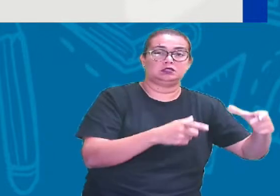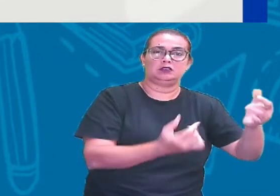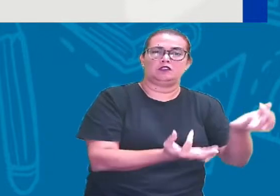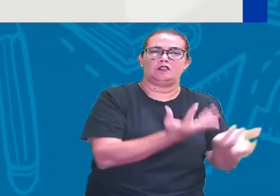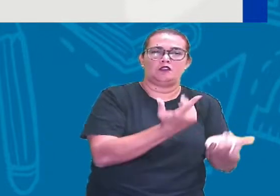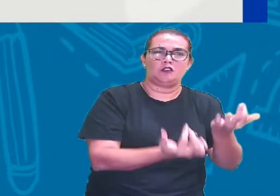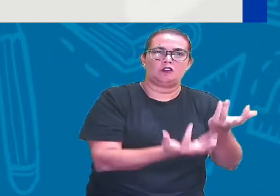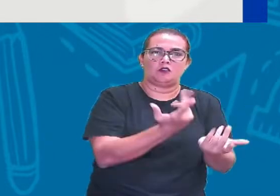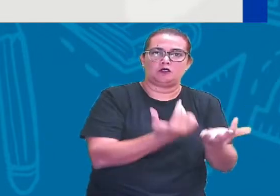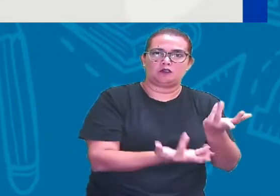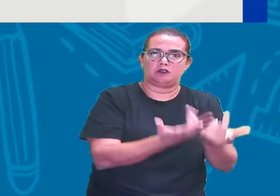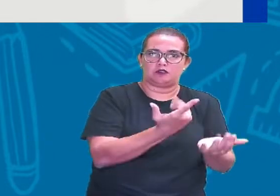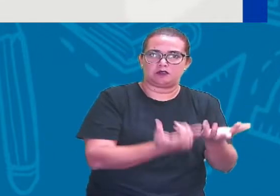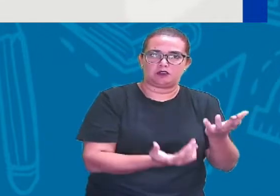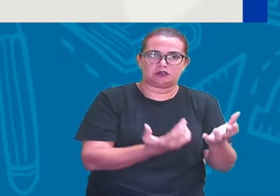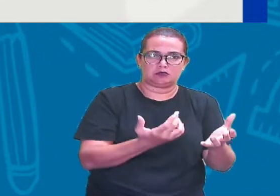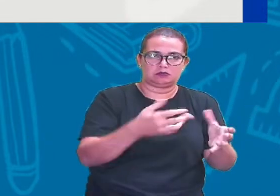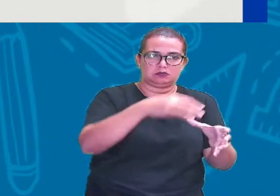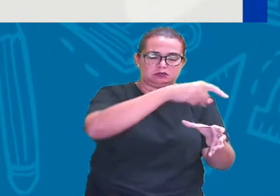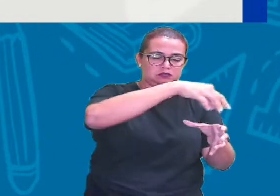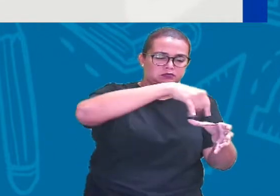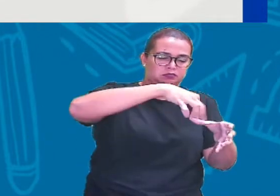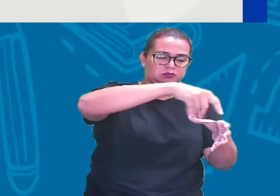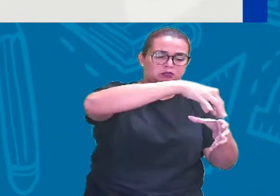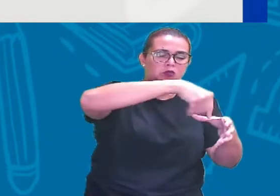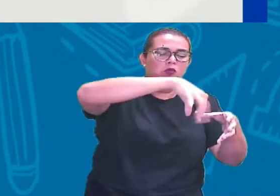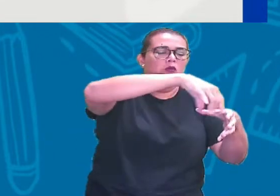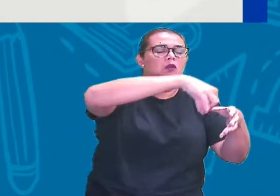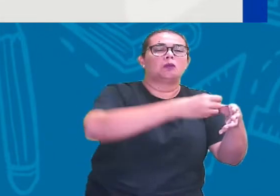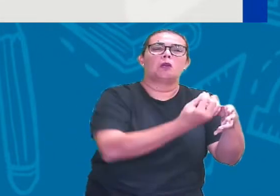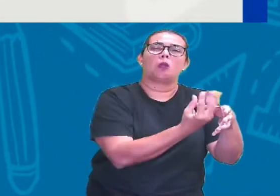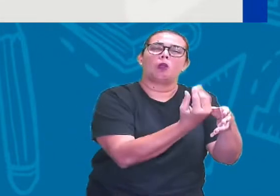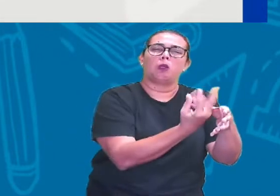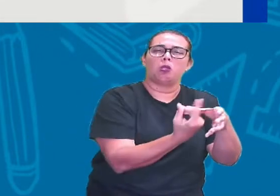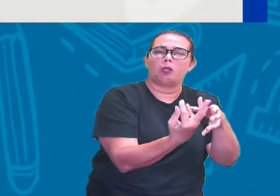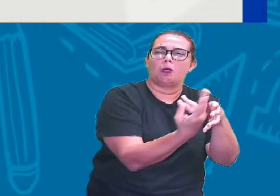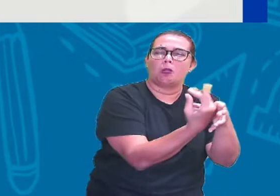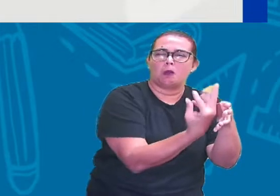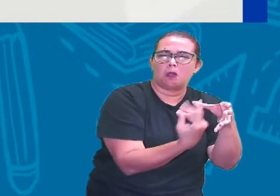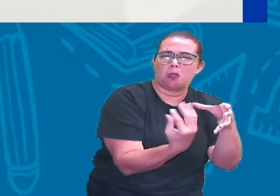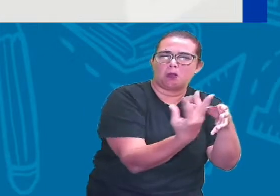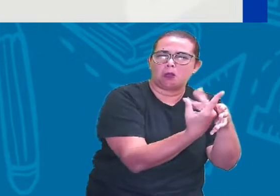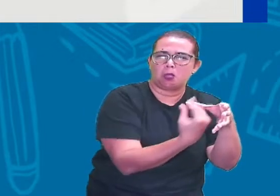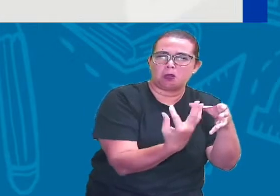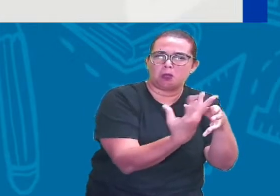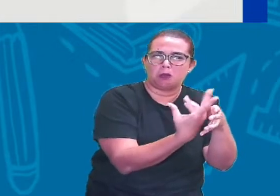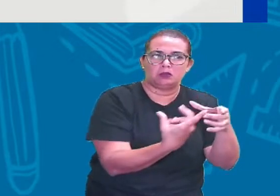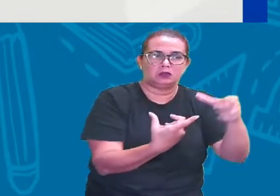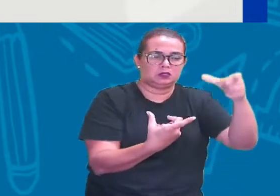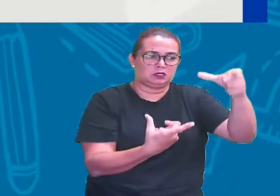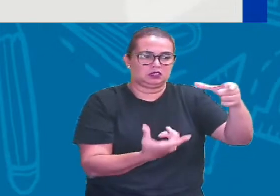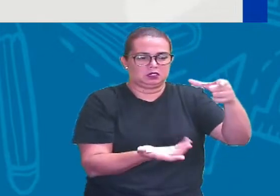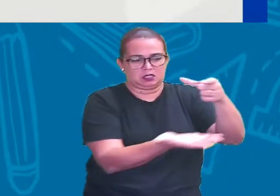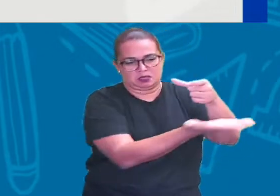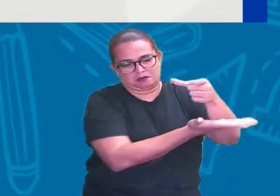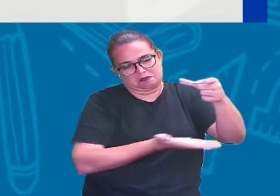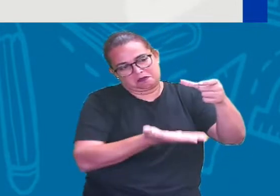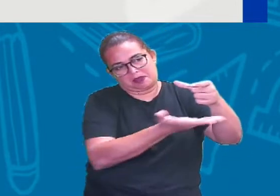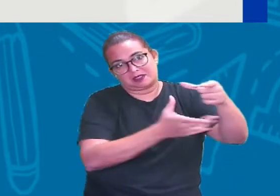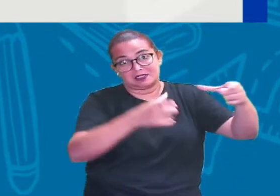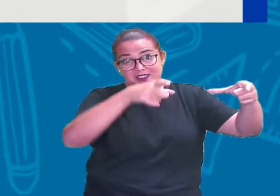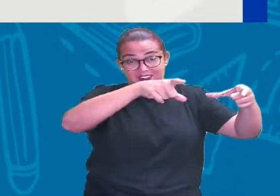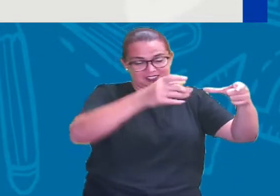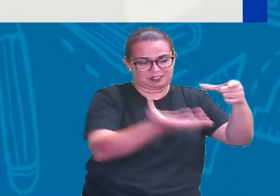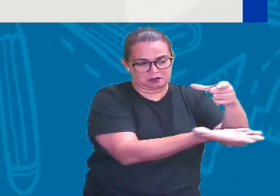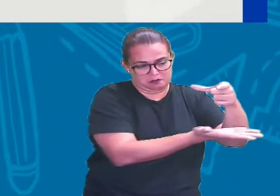A chama vai esquentar, tá? Na na base da panela aqui.